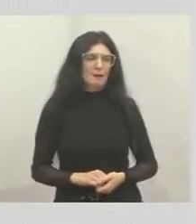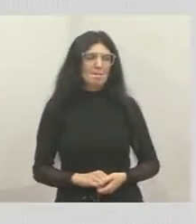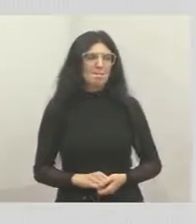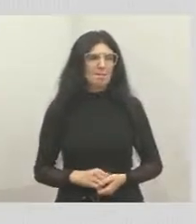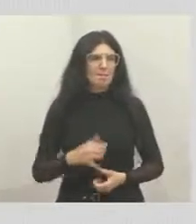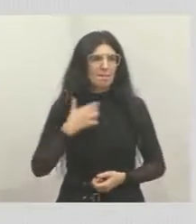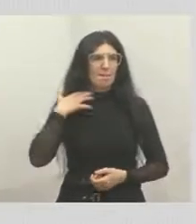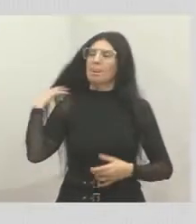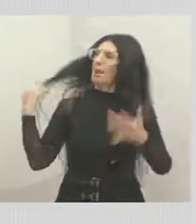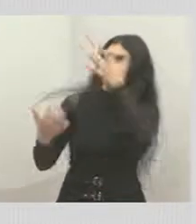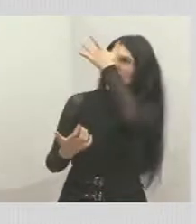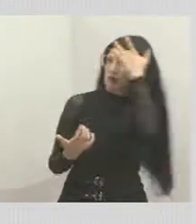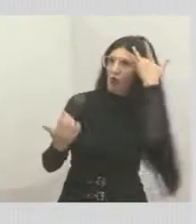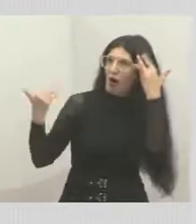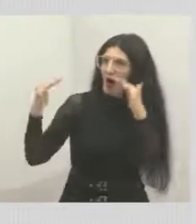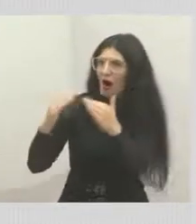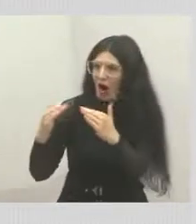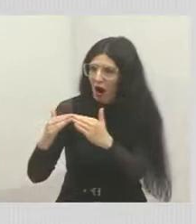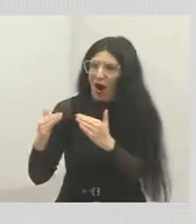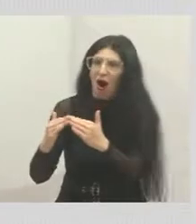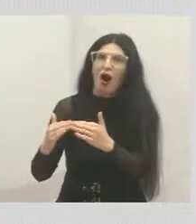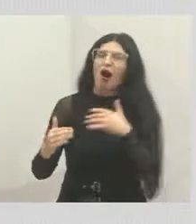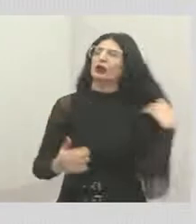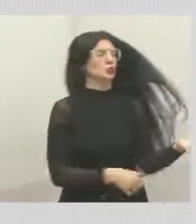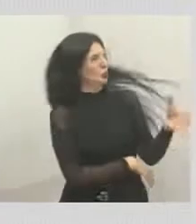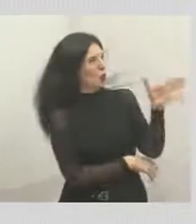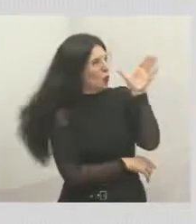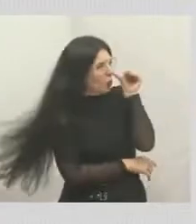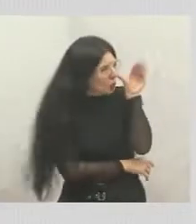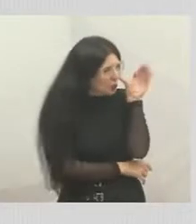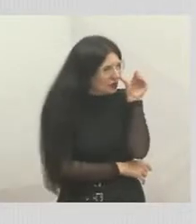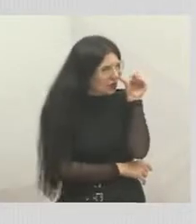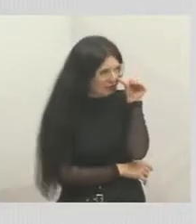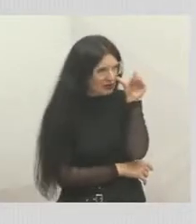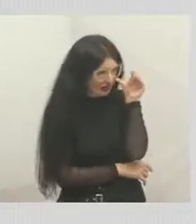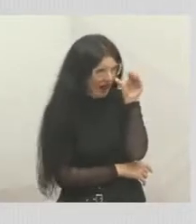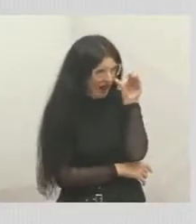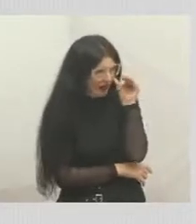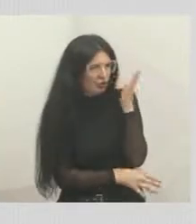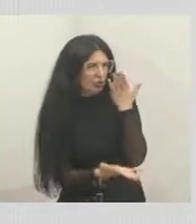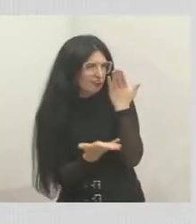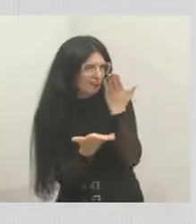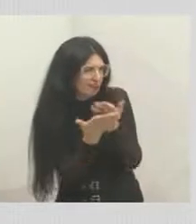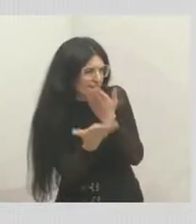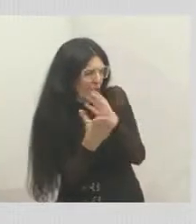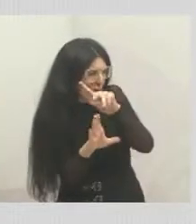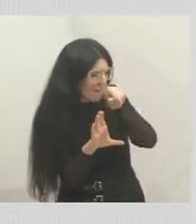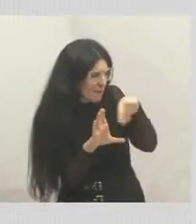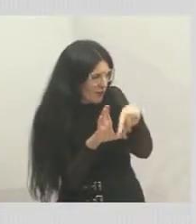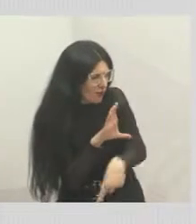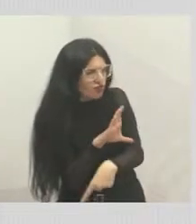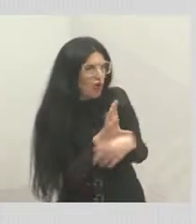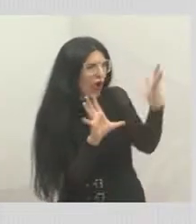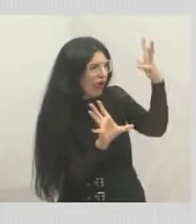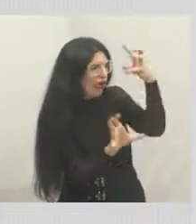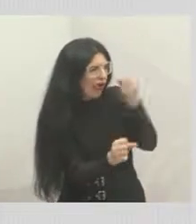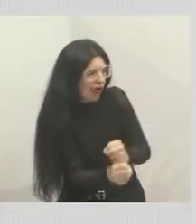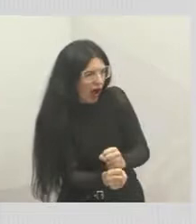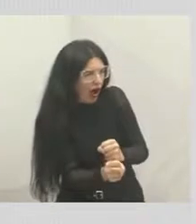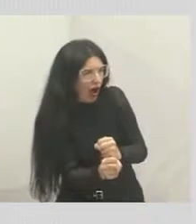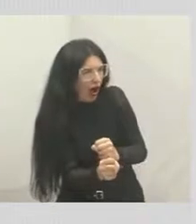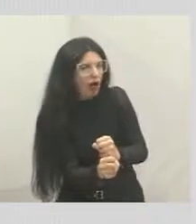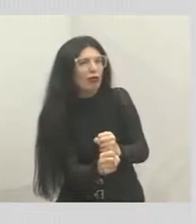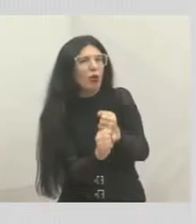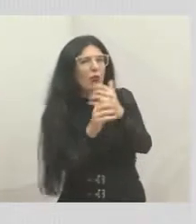Aqueles que estão em casa, que possam ter curiosidade em estudar com mais cuidado esses números, vocês encontram